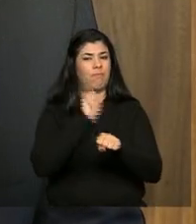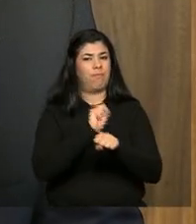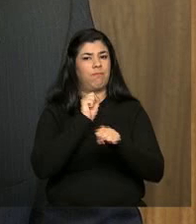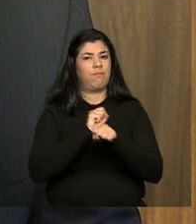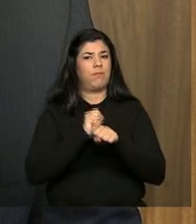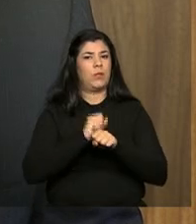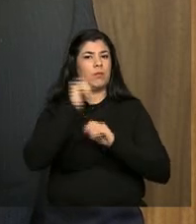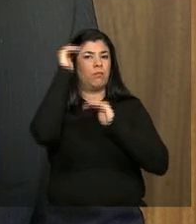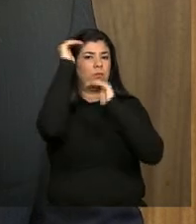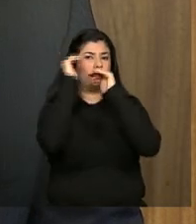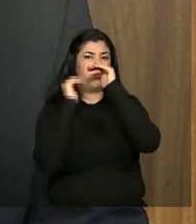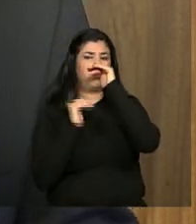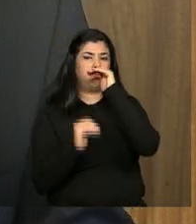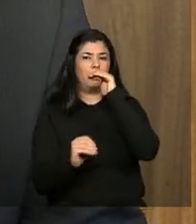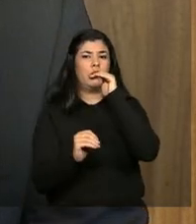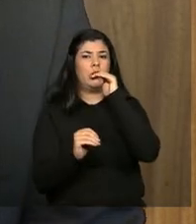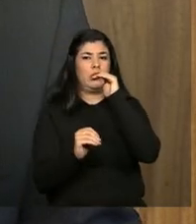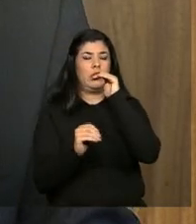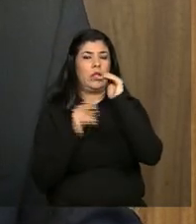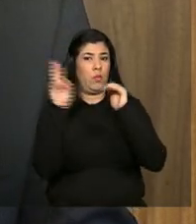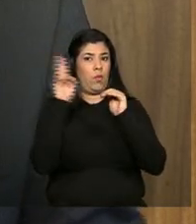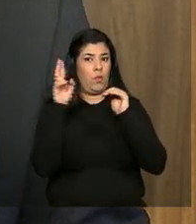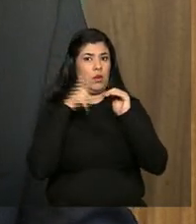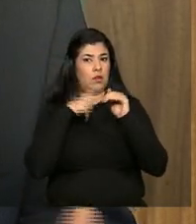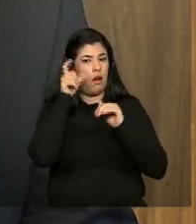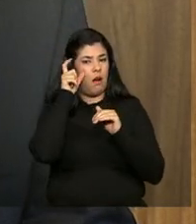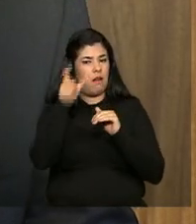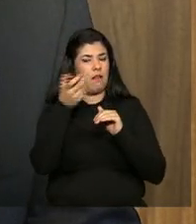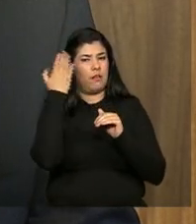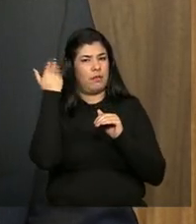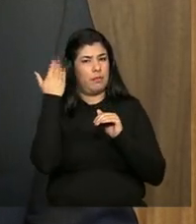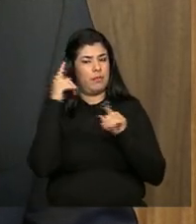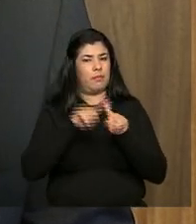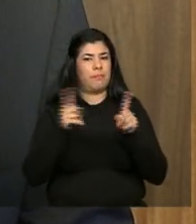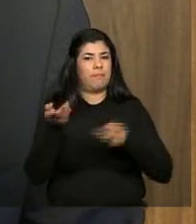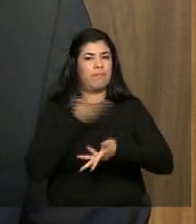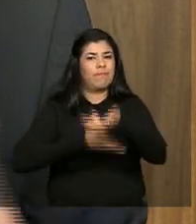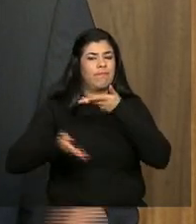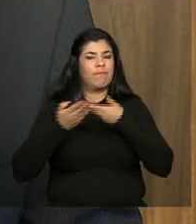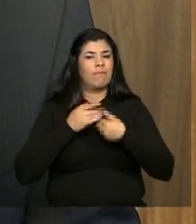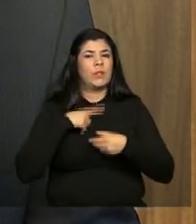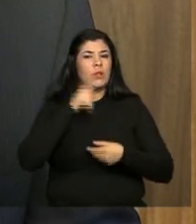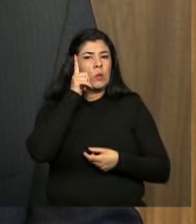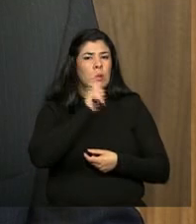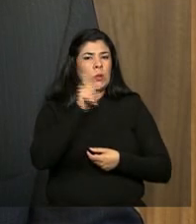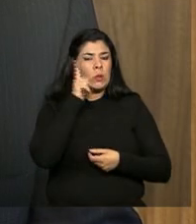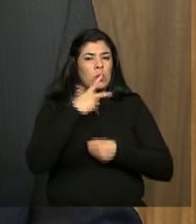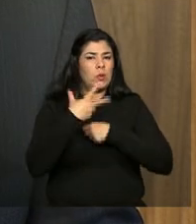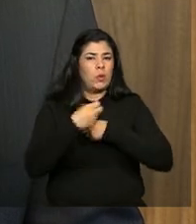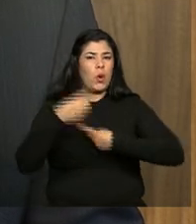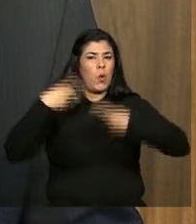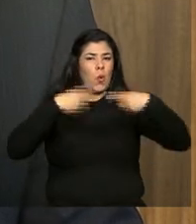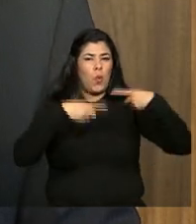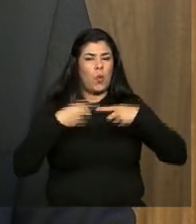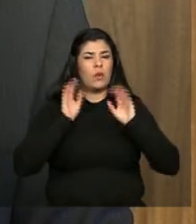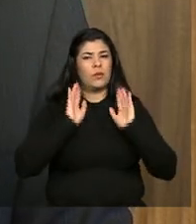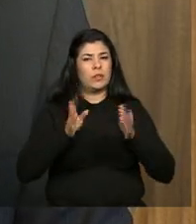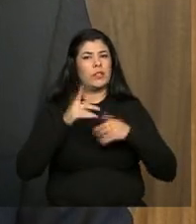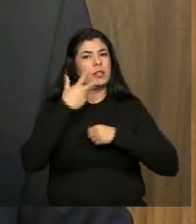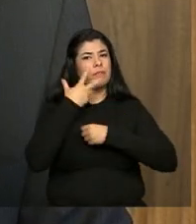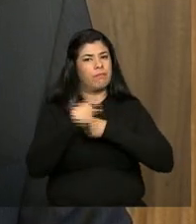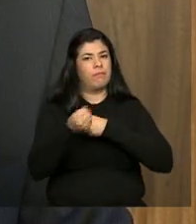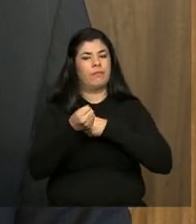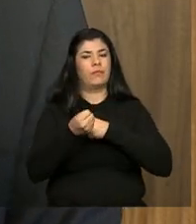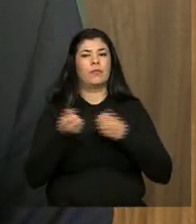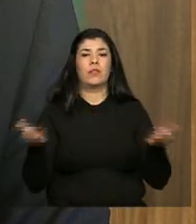da nossa moeda teve muito apreciado um desequilíbrio nas contas externas tem uma relação Direta com o cano não ganhamos muita competitividade agora